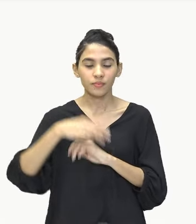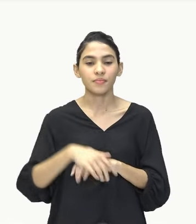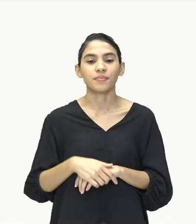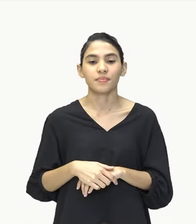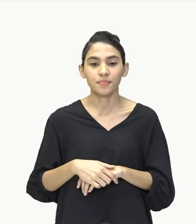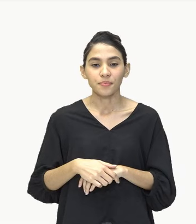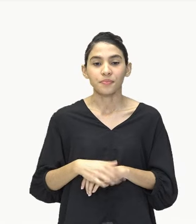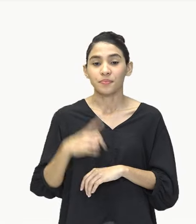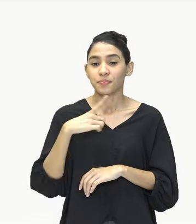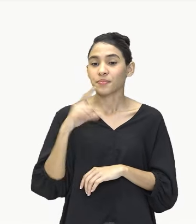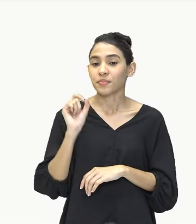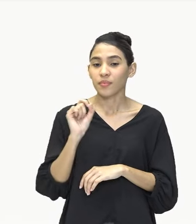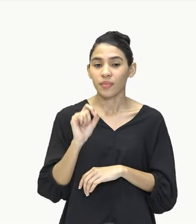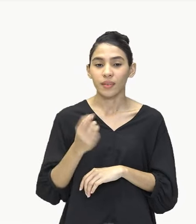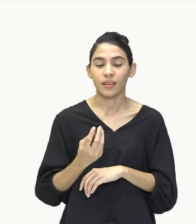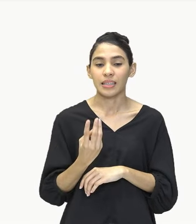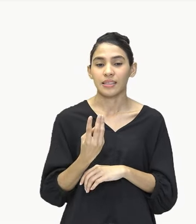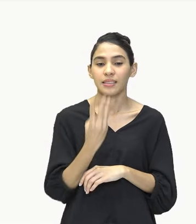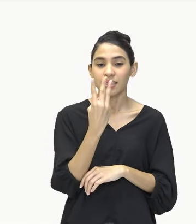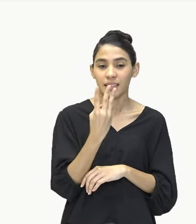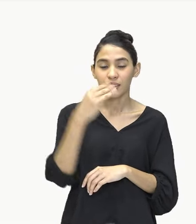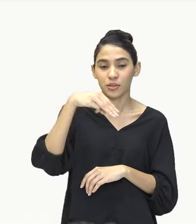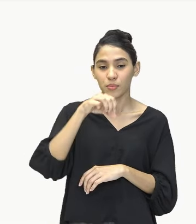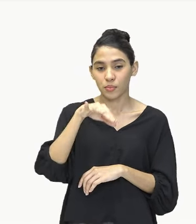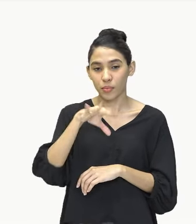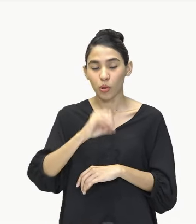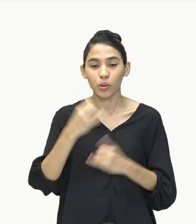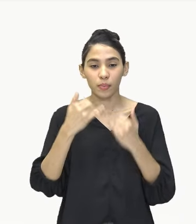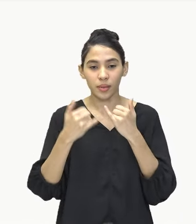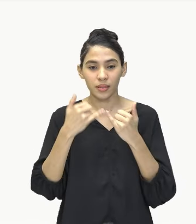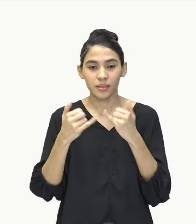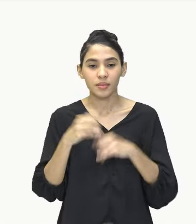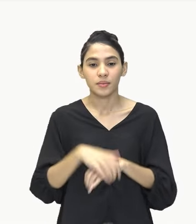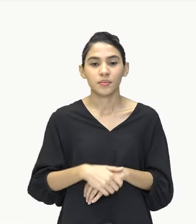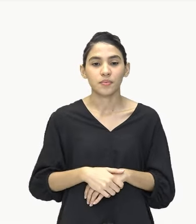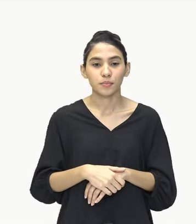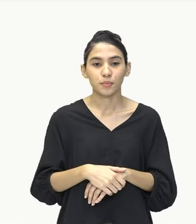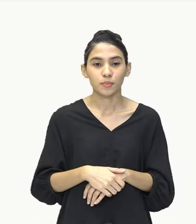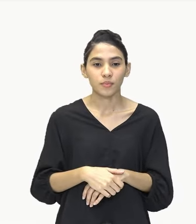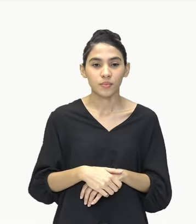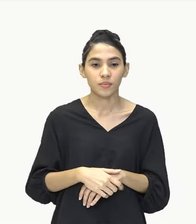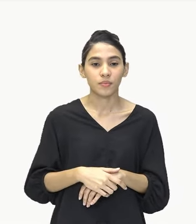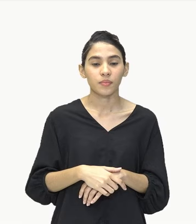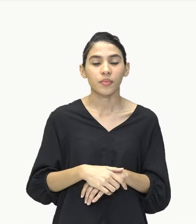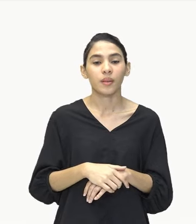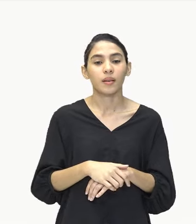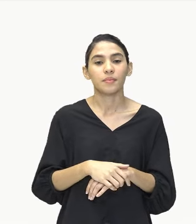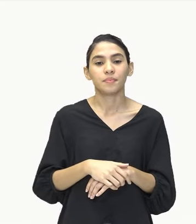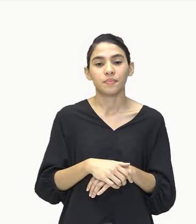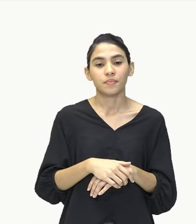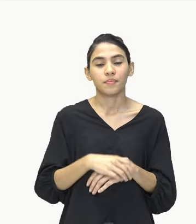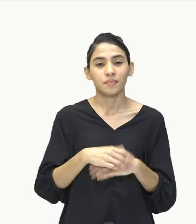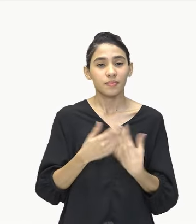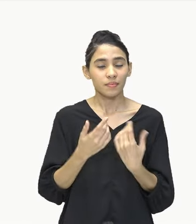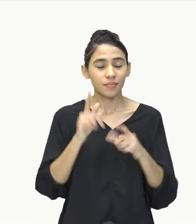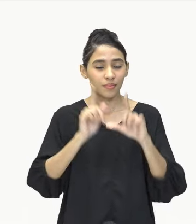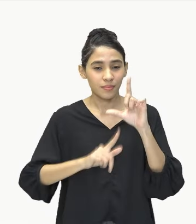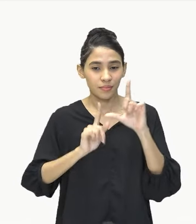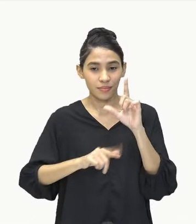nós temos 3 monômios que são semelhantes, onde a parte literal deles, quem